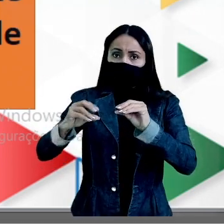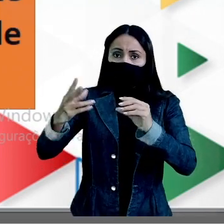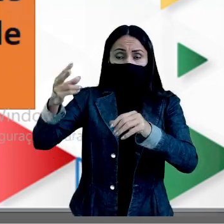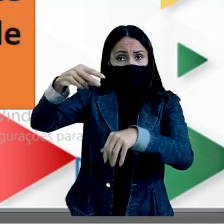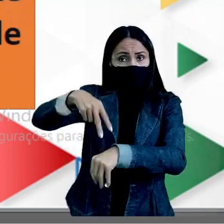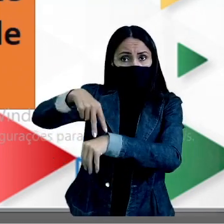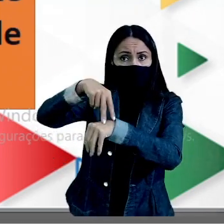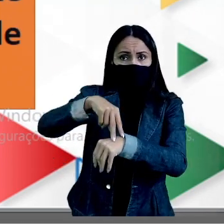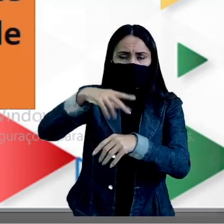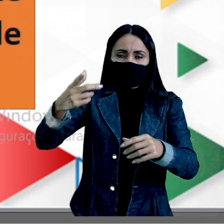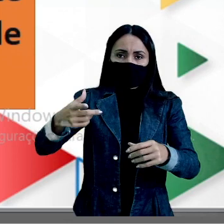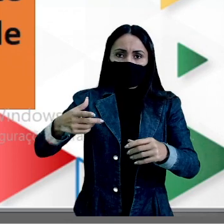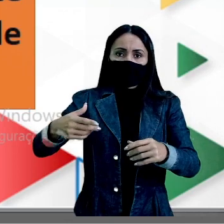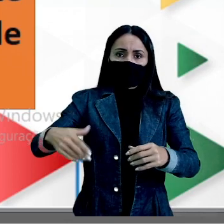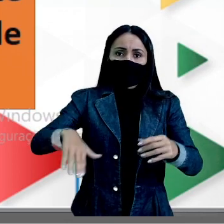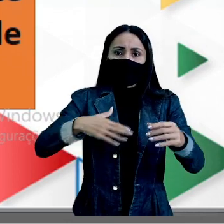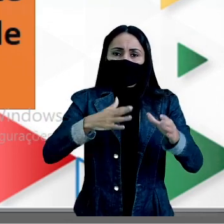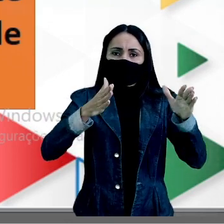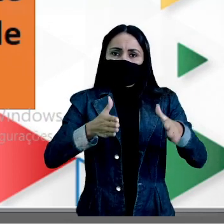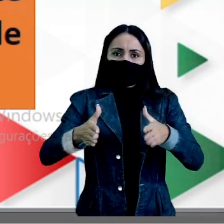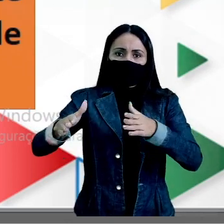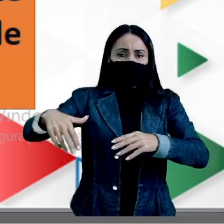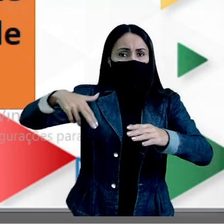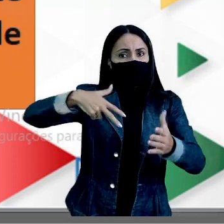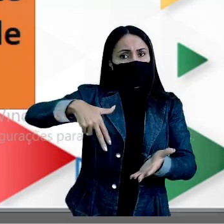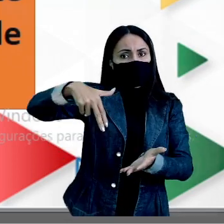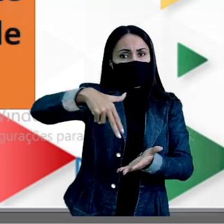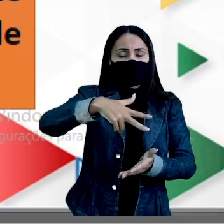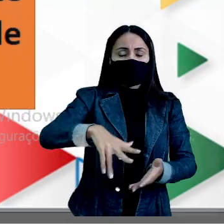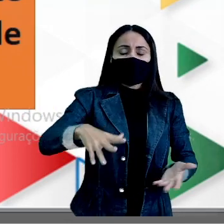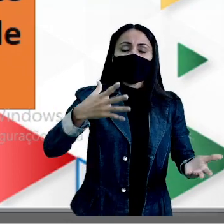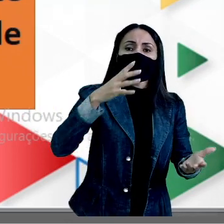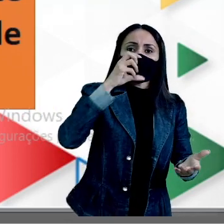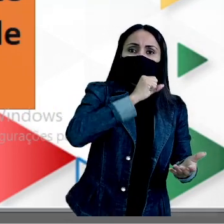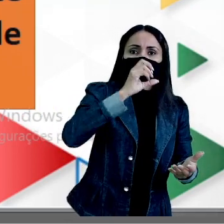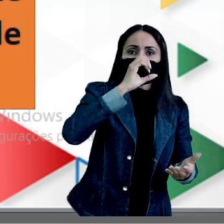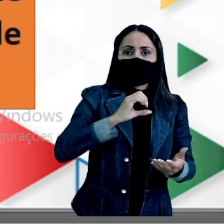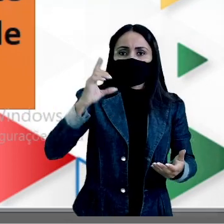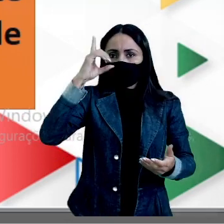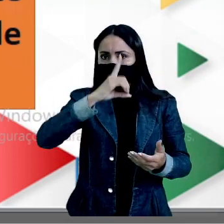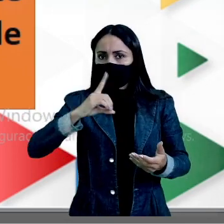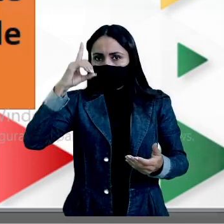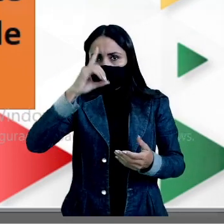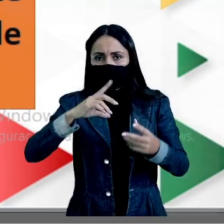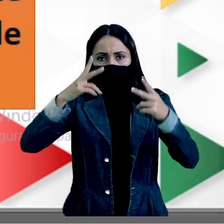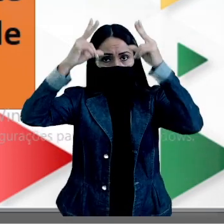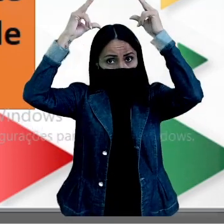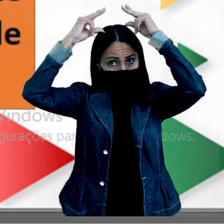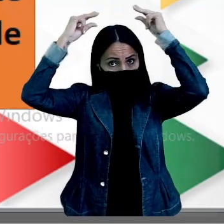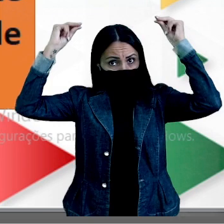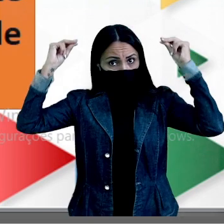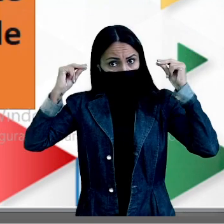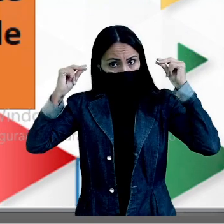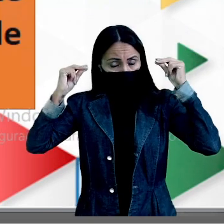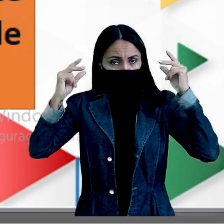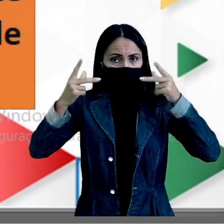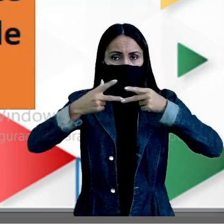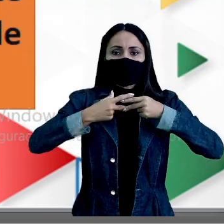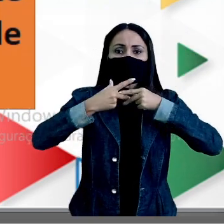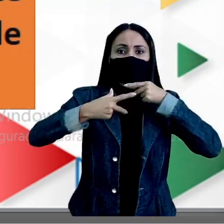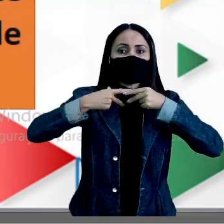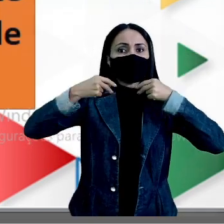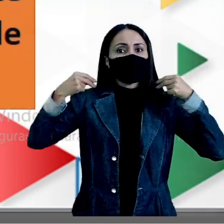andava principalmente na madrugada do sábado para domingo, sempre de verde e branco, com chapéu preto e um dente de ouro. Isso